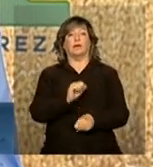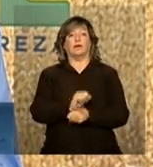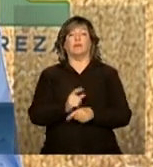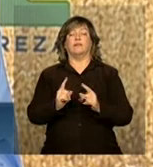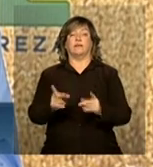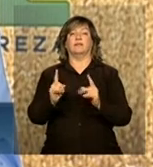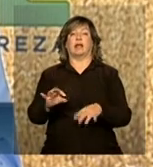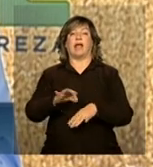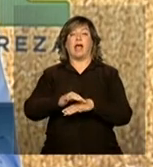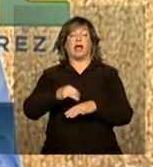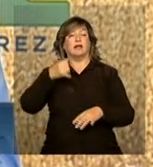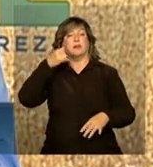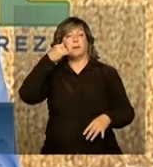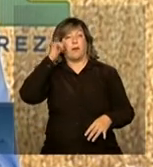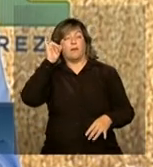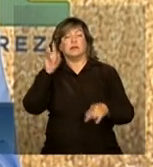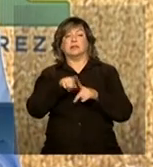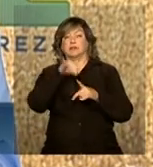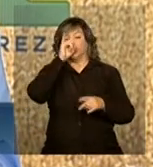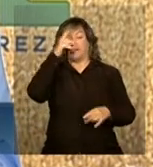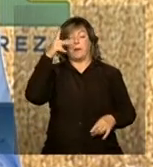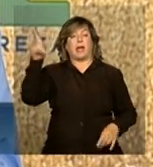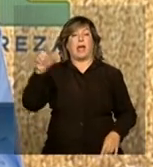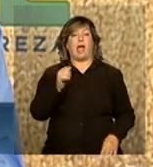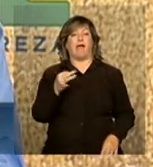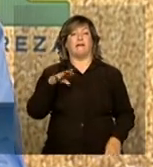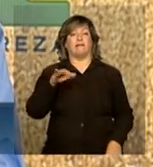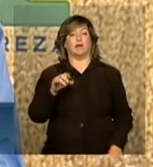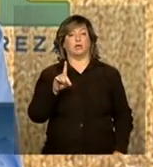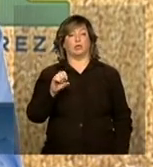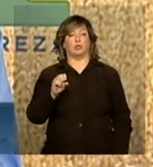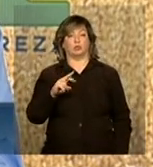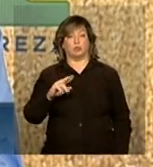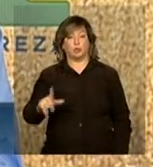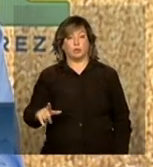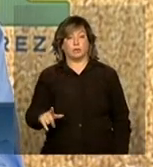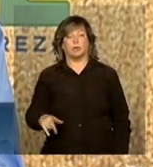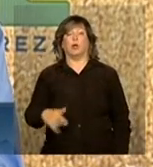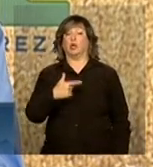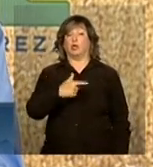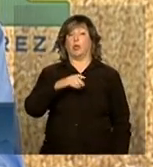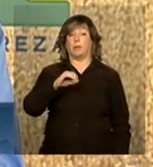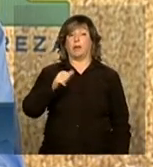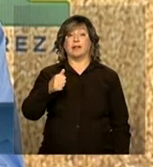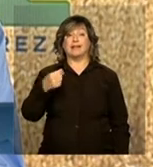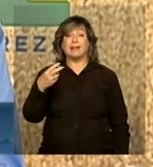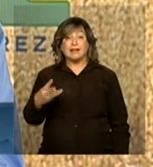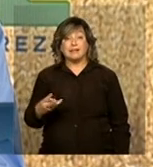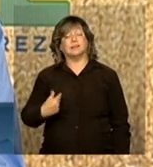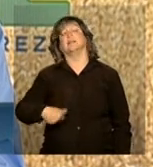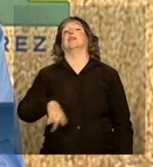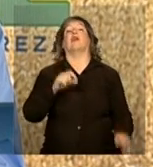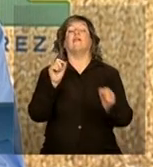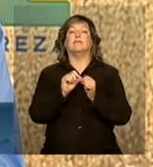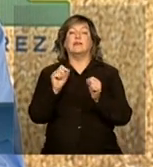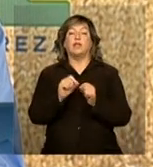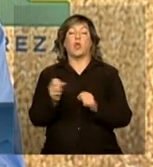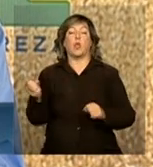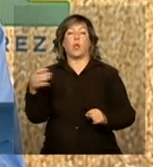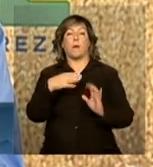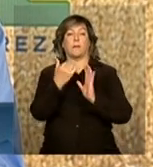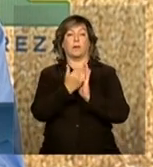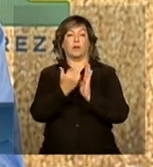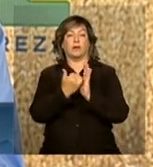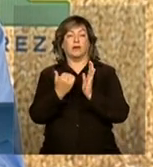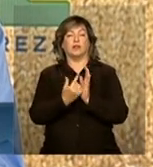de carne bovina e suína para a África do Sul. Em 2013, criamos novos programas de investimento, especialmente